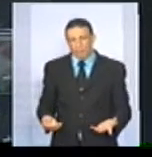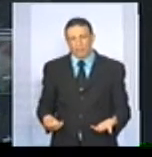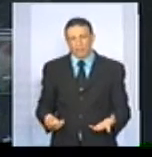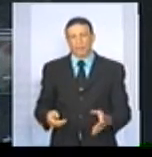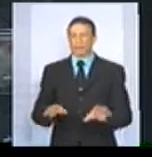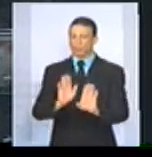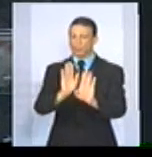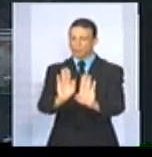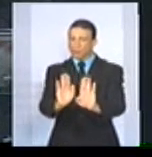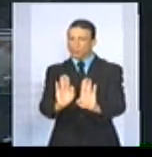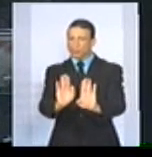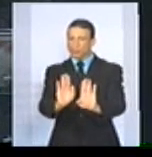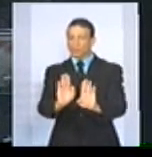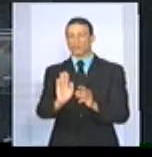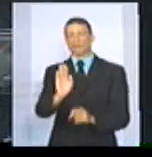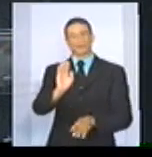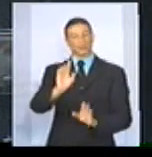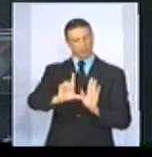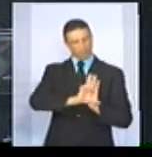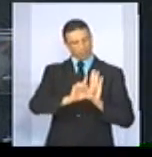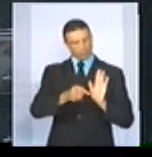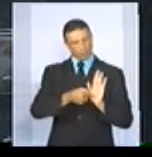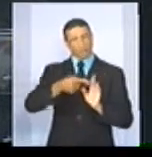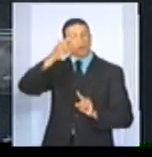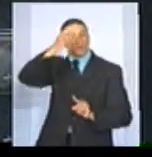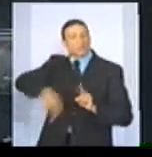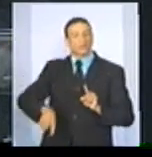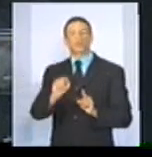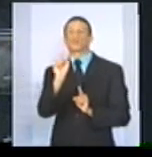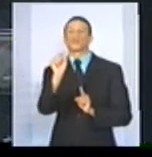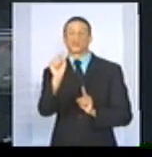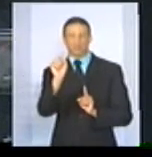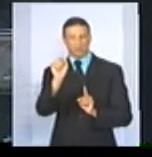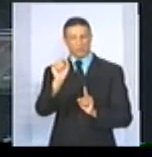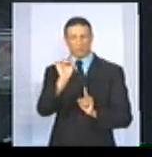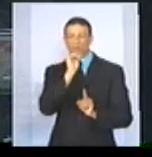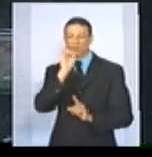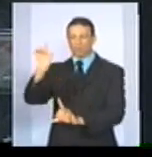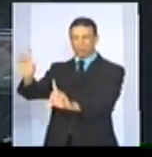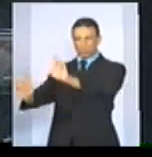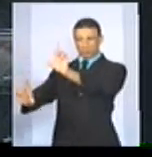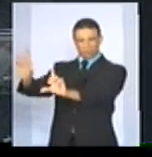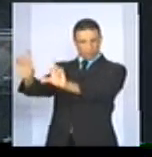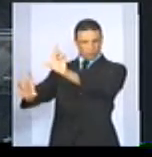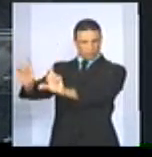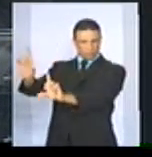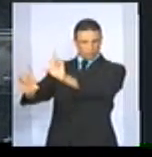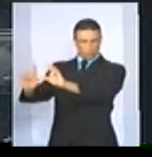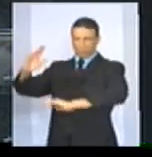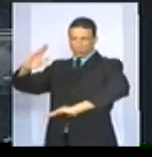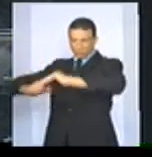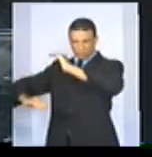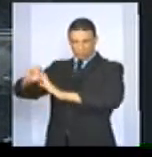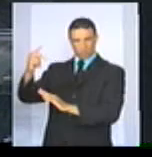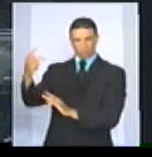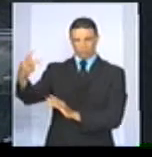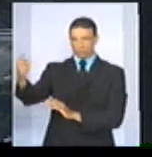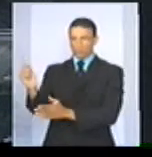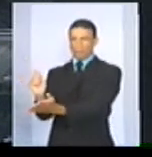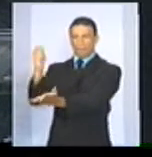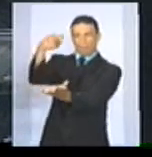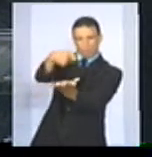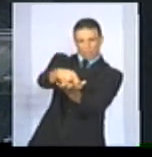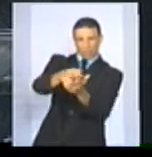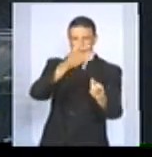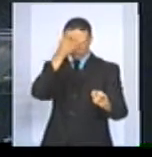Mais ainda, o artigo 6º da lei proíbe que os prestadores de serviços de telecomunicação pudessem contratar qualquer